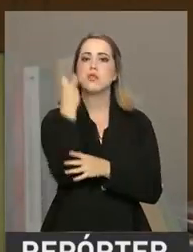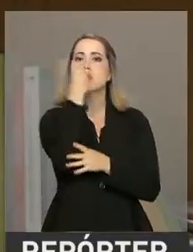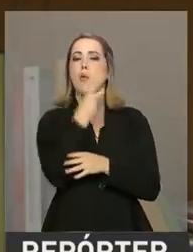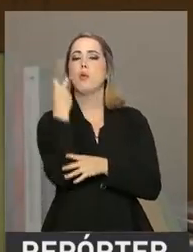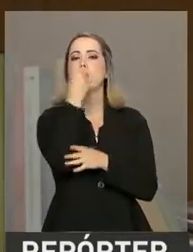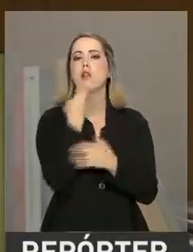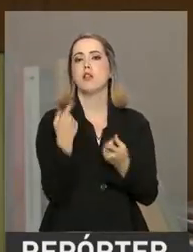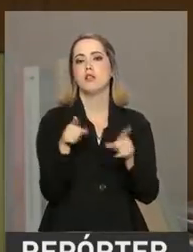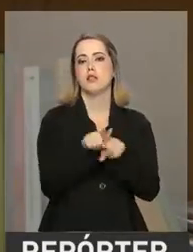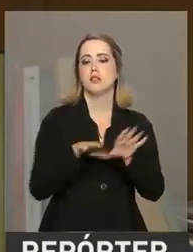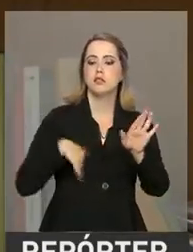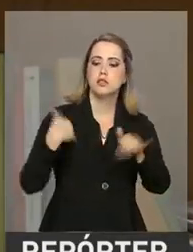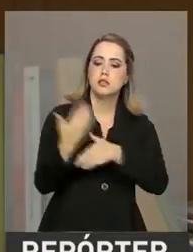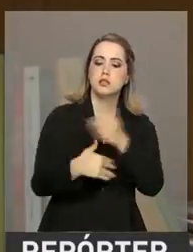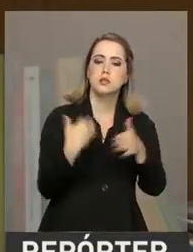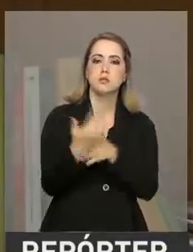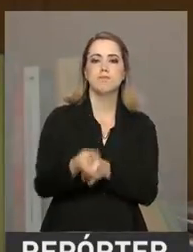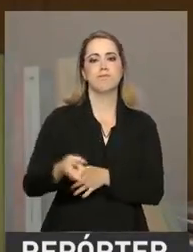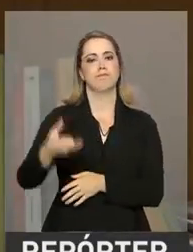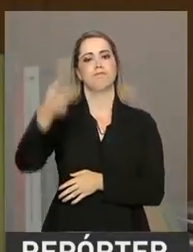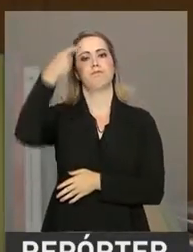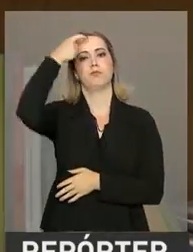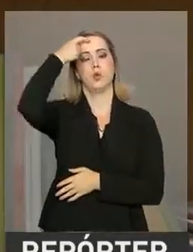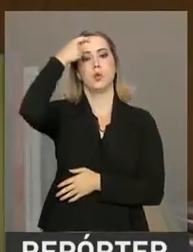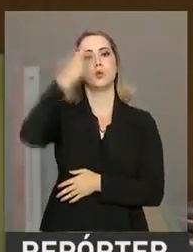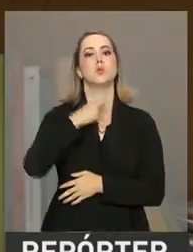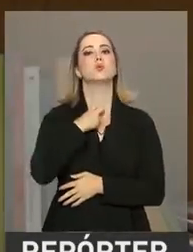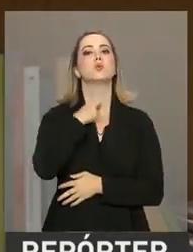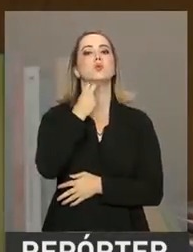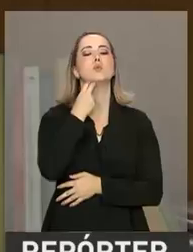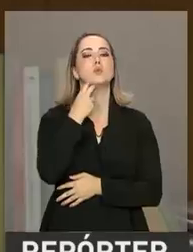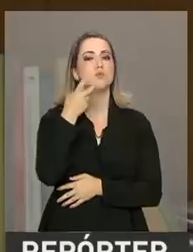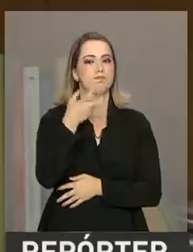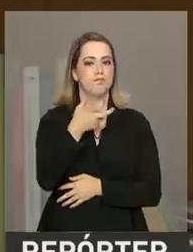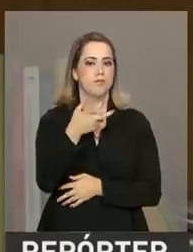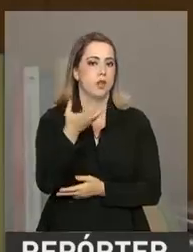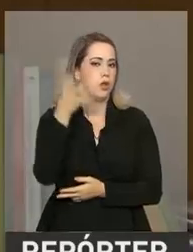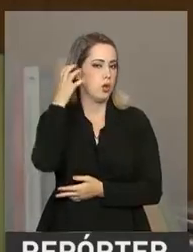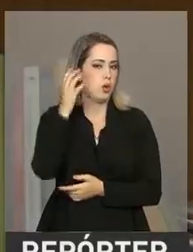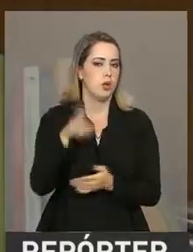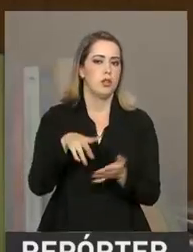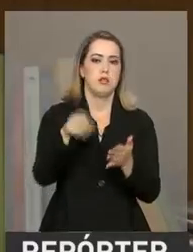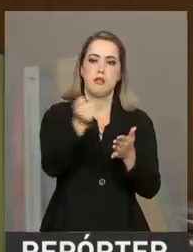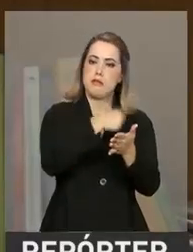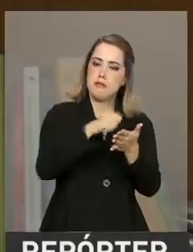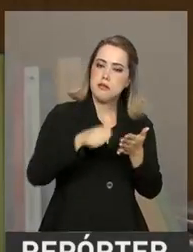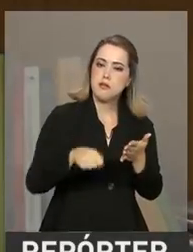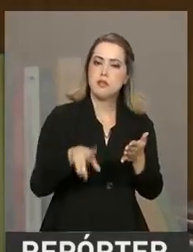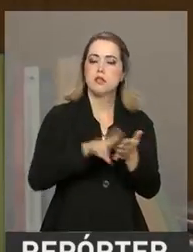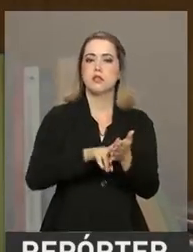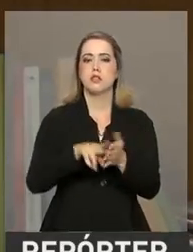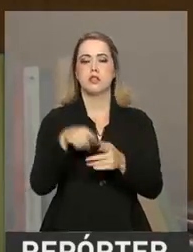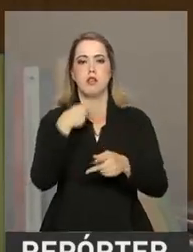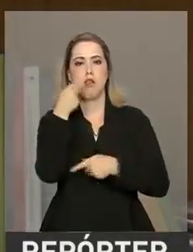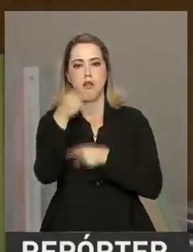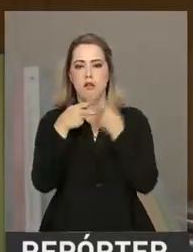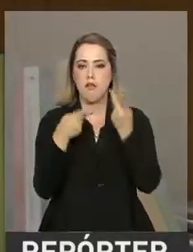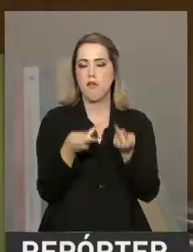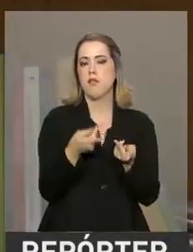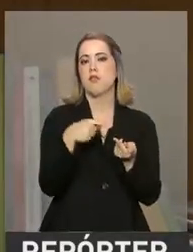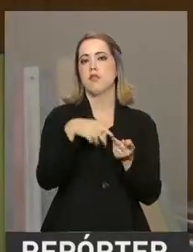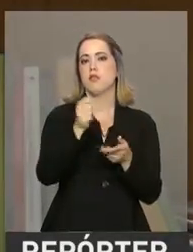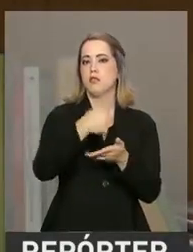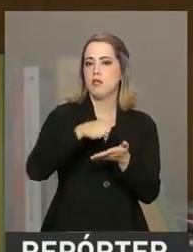oralidade, do desenvolvimento da consciência fonológica, da consciência ortográfica, da fluência de leitura